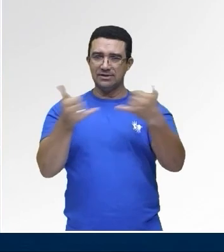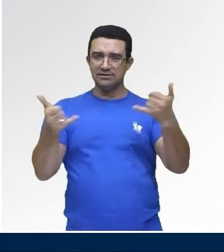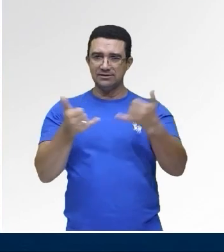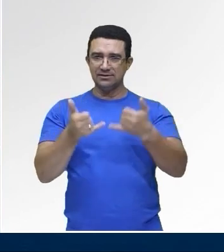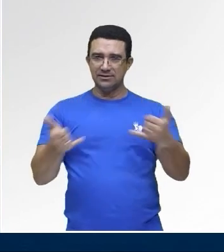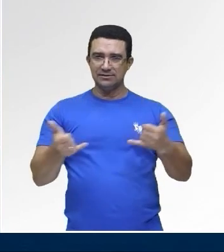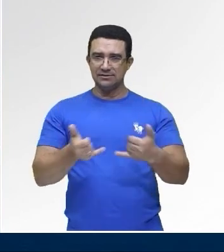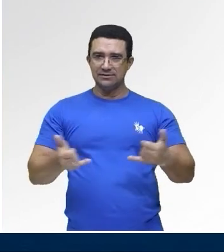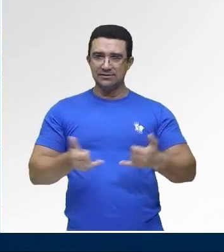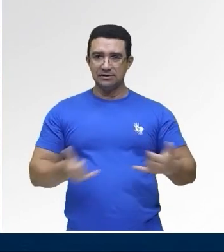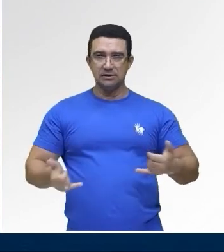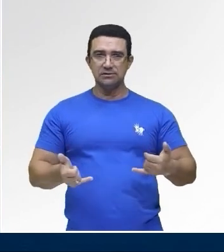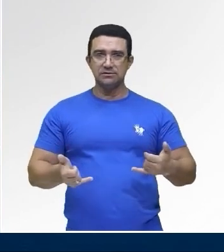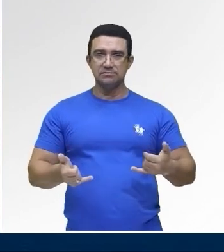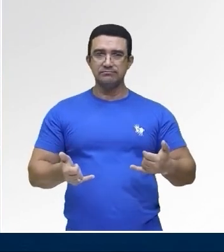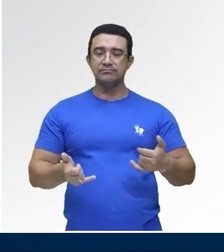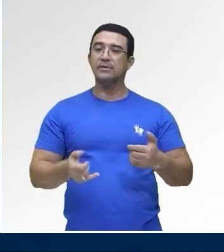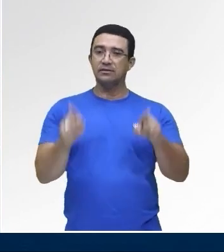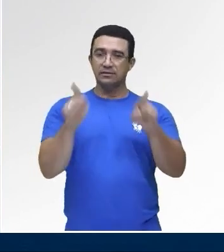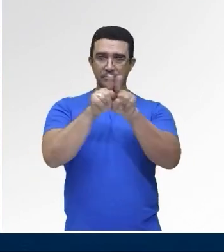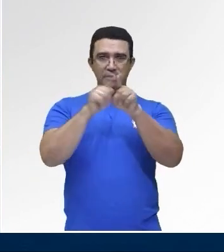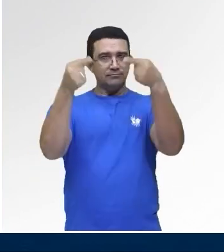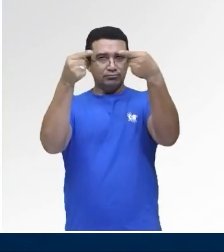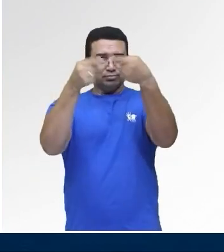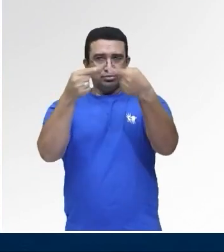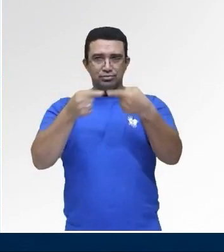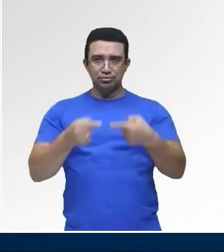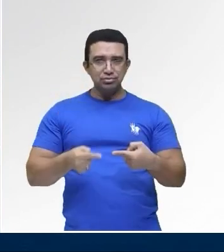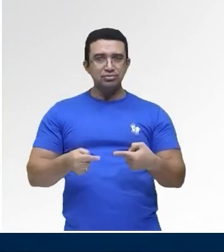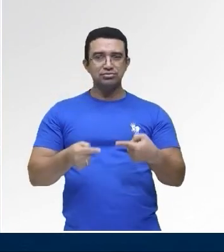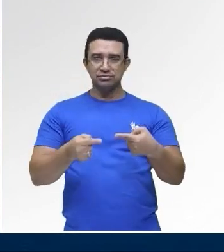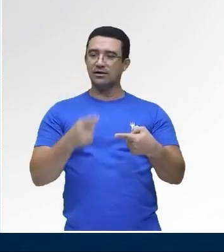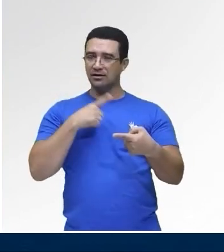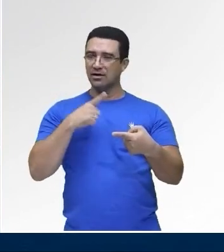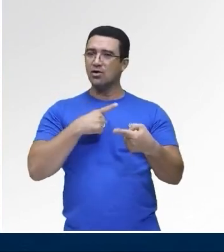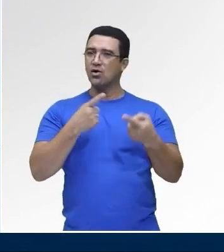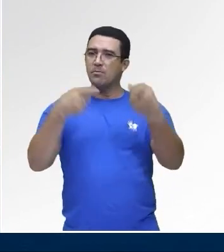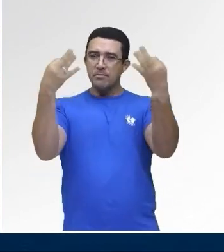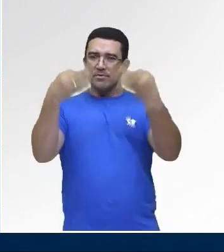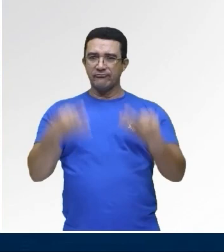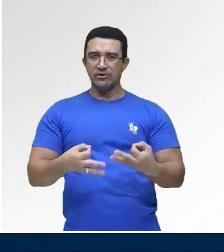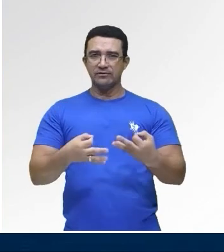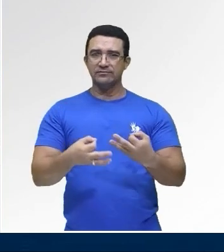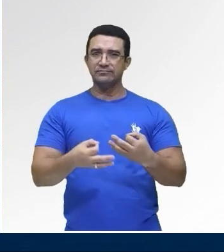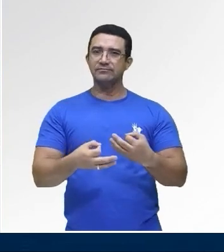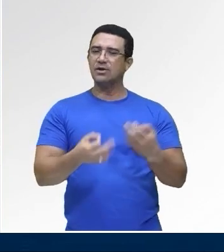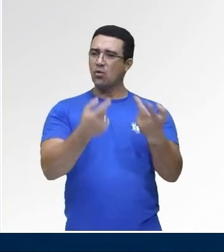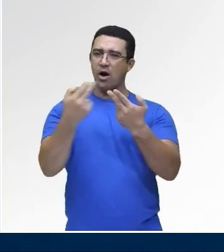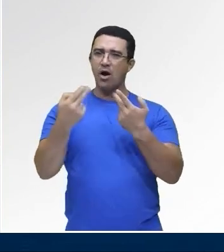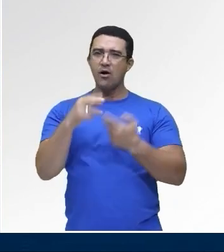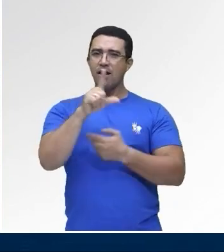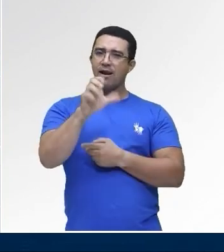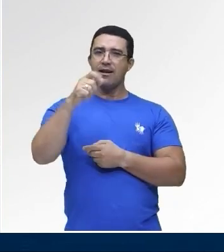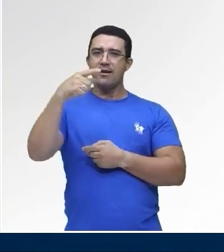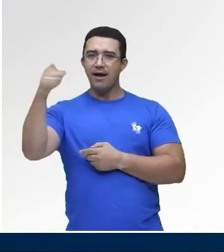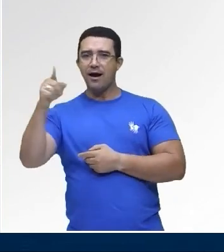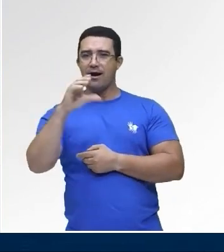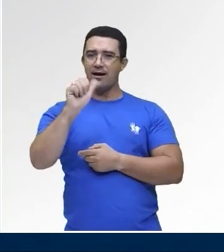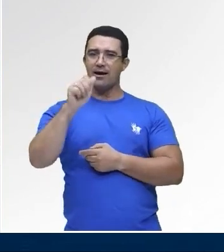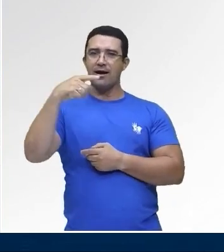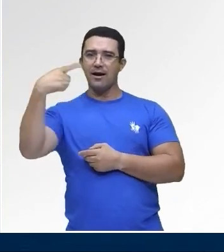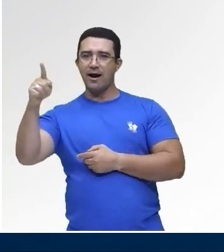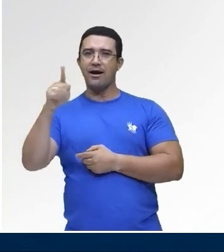rimas lá, cá, sabiá, são as mesmas rimas, né? Formando aí uma rima